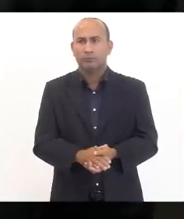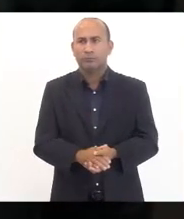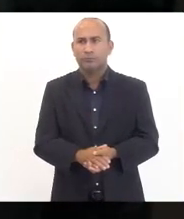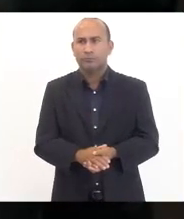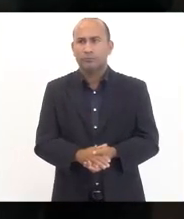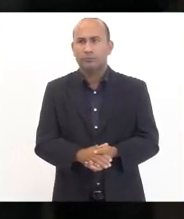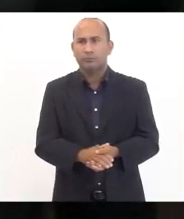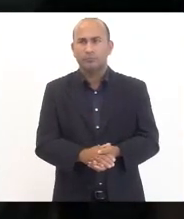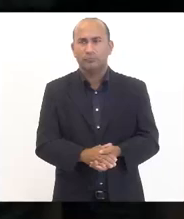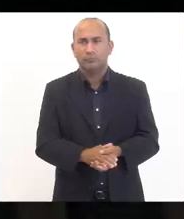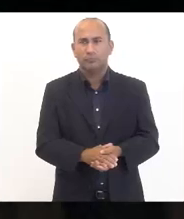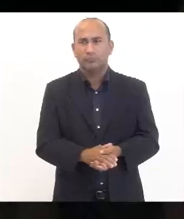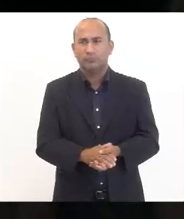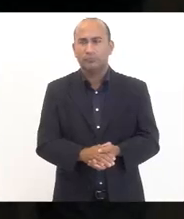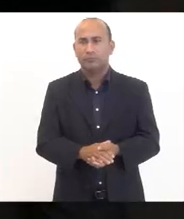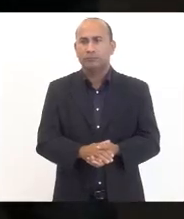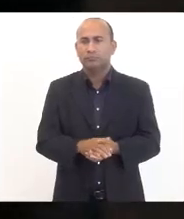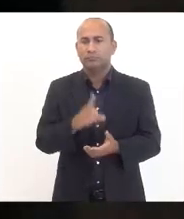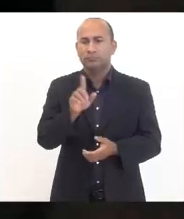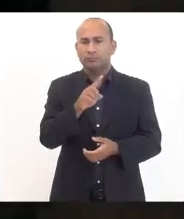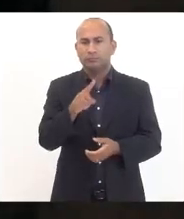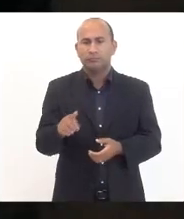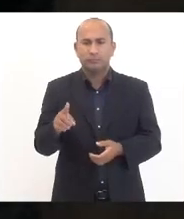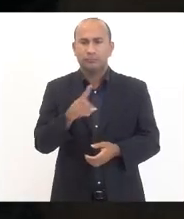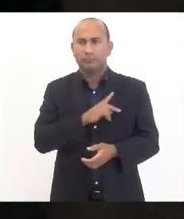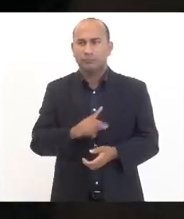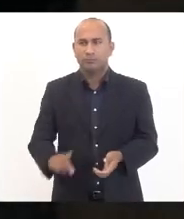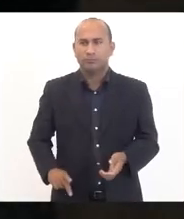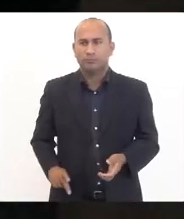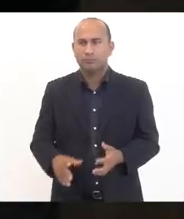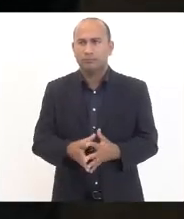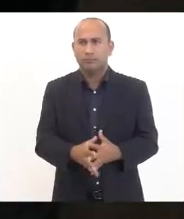favor. Pela rejeição, senhor presidente.